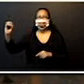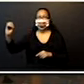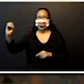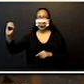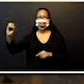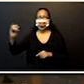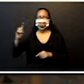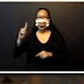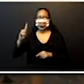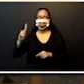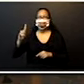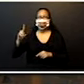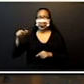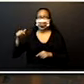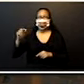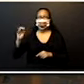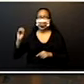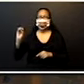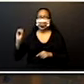1.700.